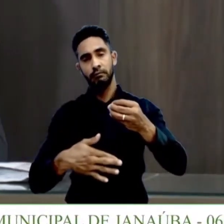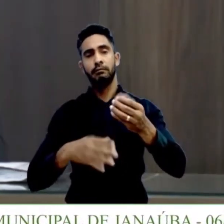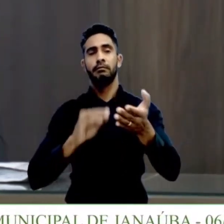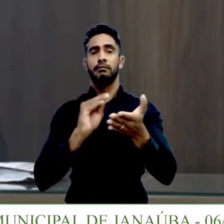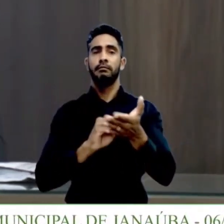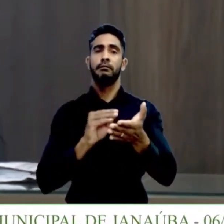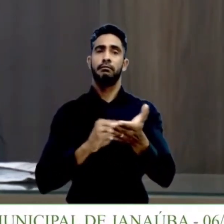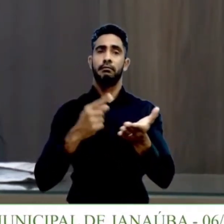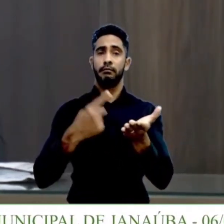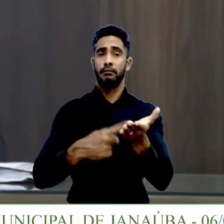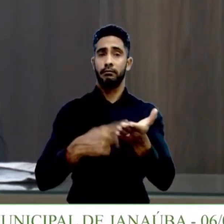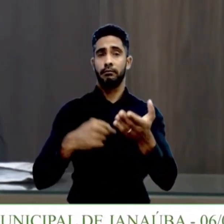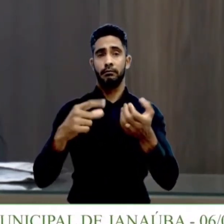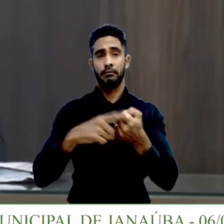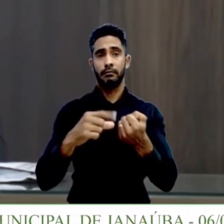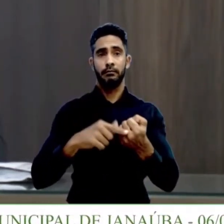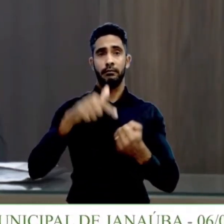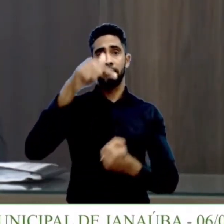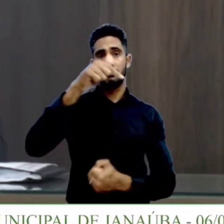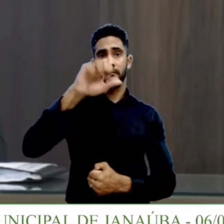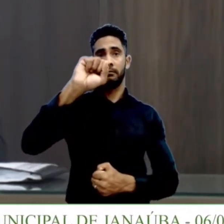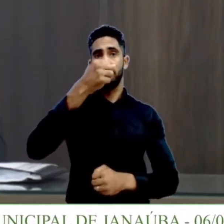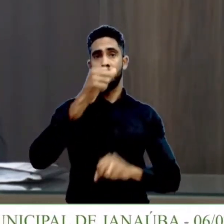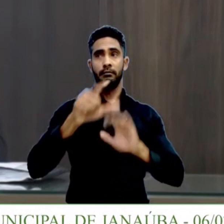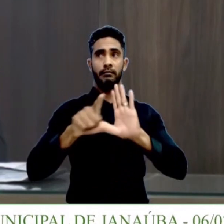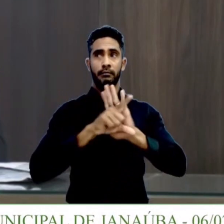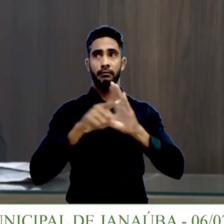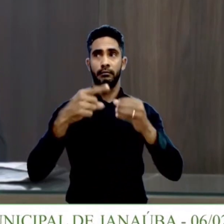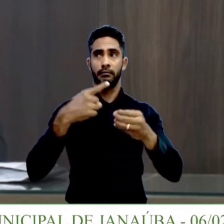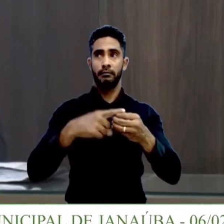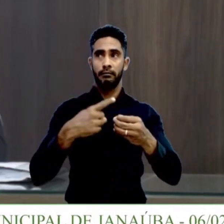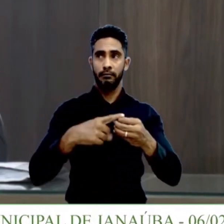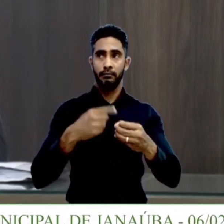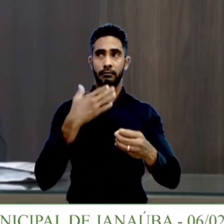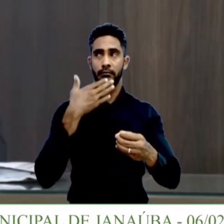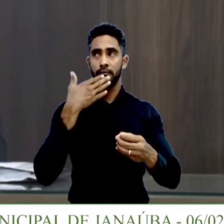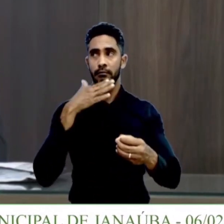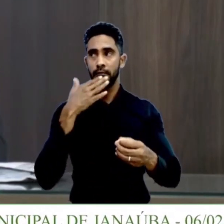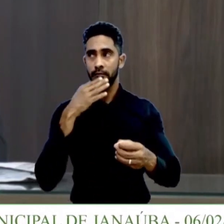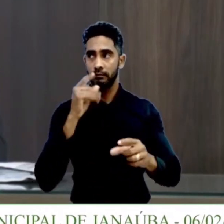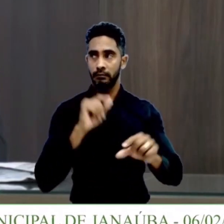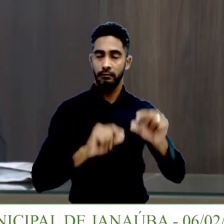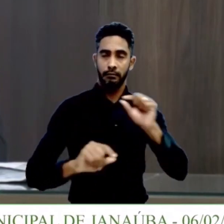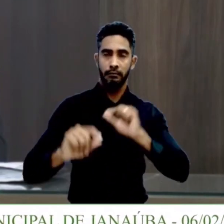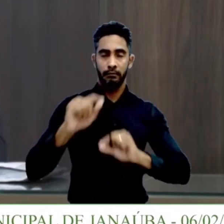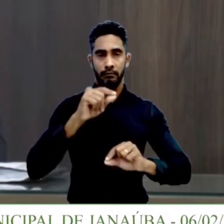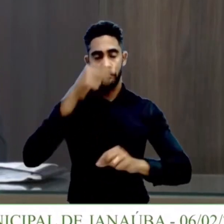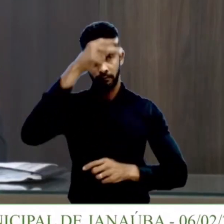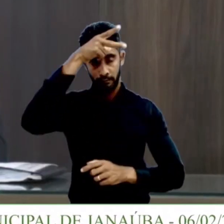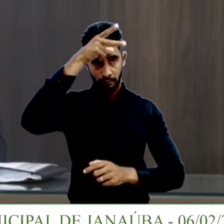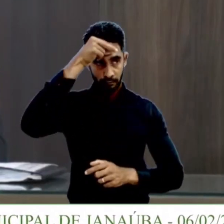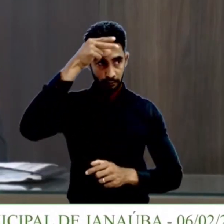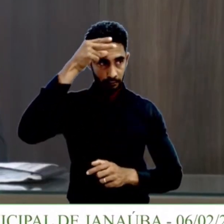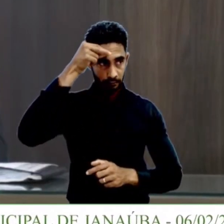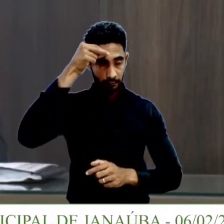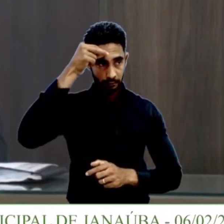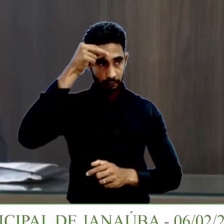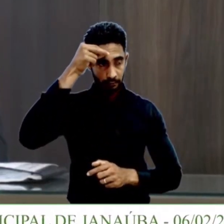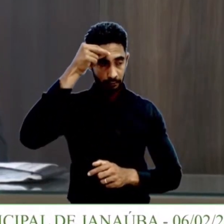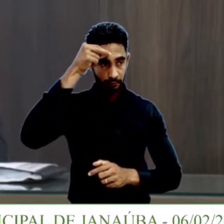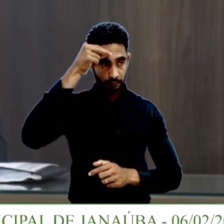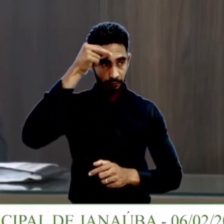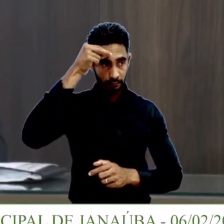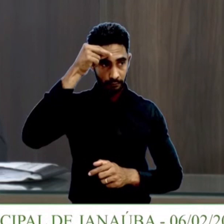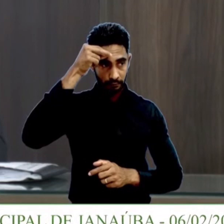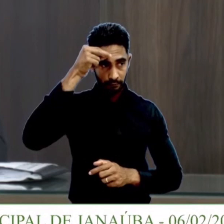artigo 78 da Lei Orgânica Municipal, no qual estabelece que, O prefeito municipal reservará